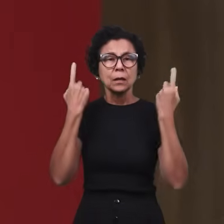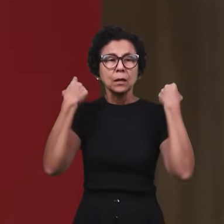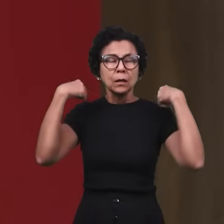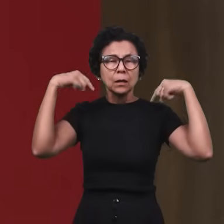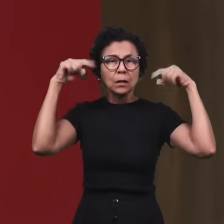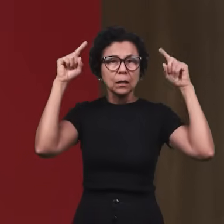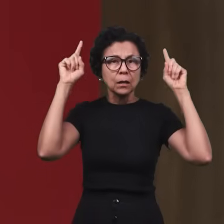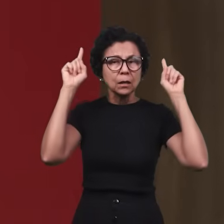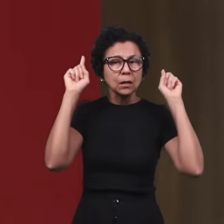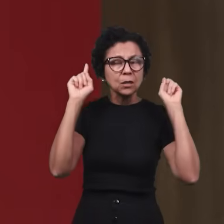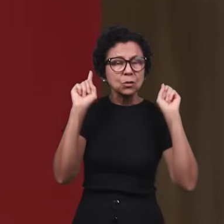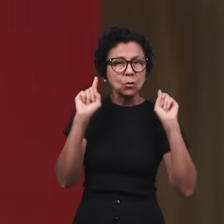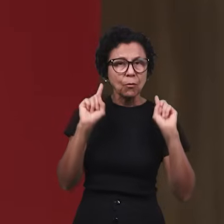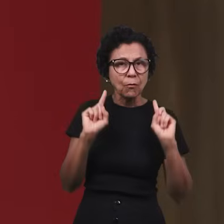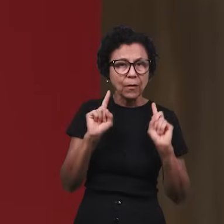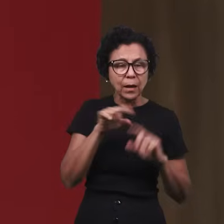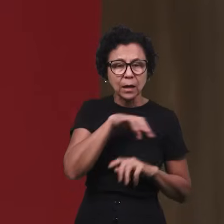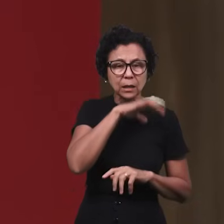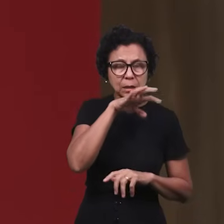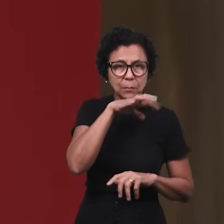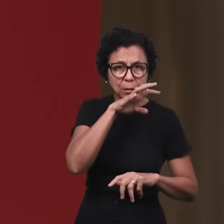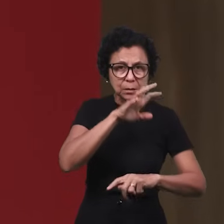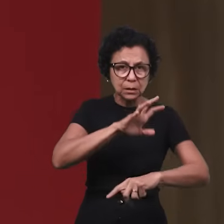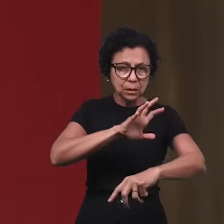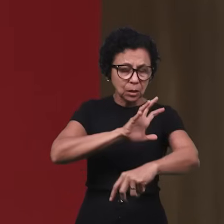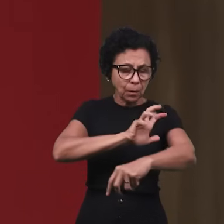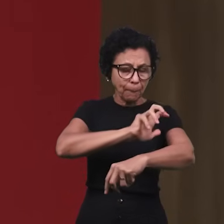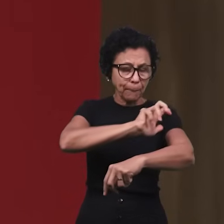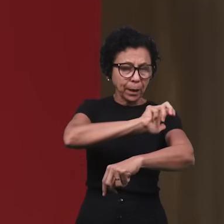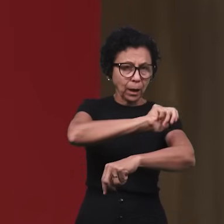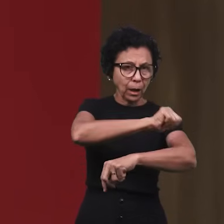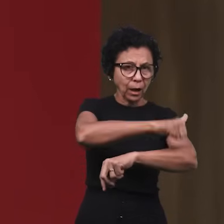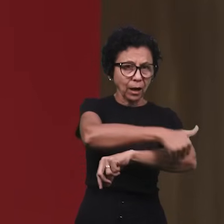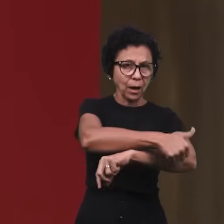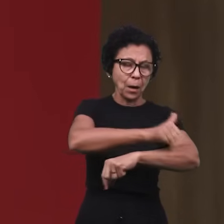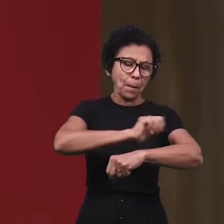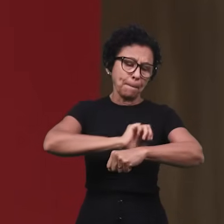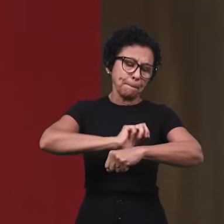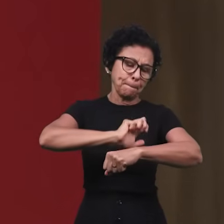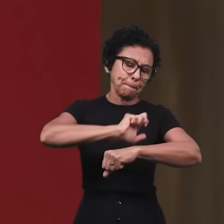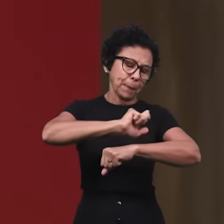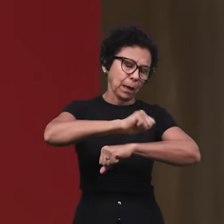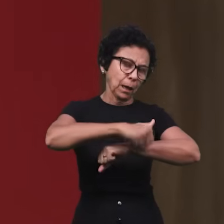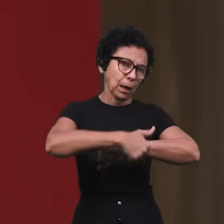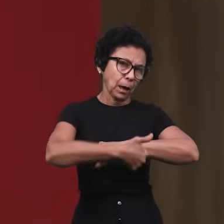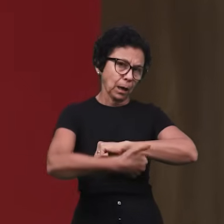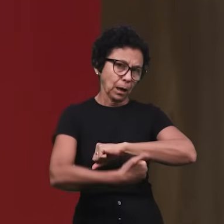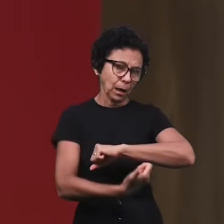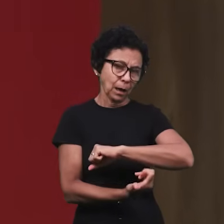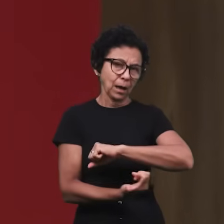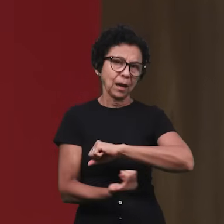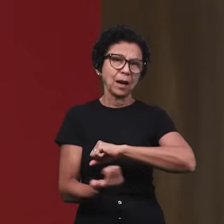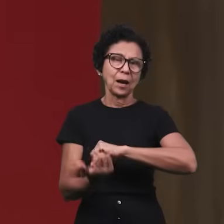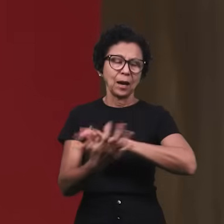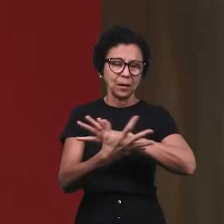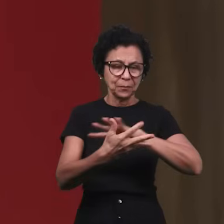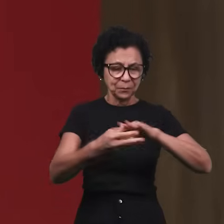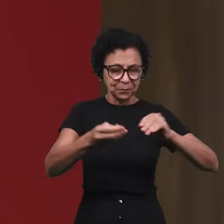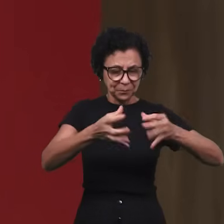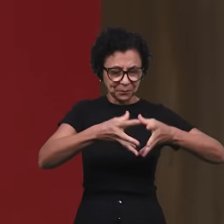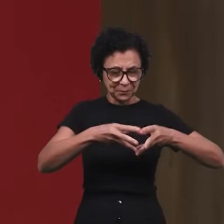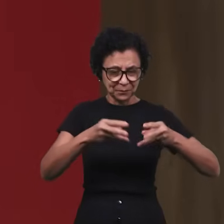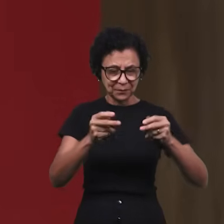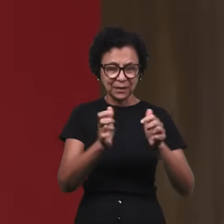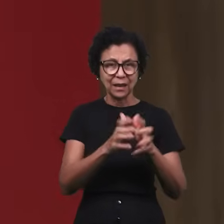eram tosquiadas na primavera, e esses tecidos eles eram produzidos na